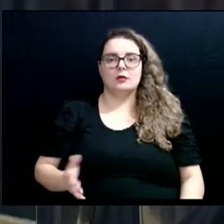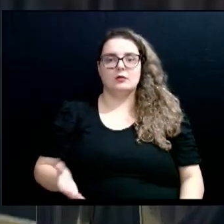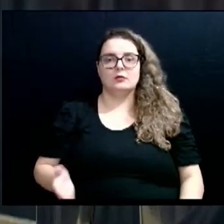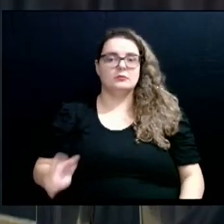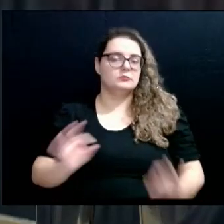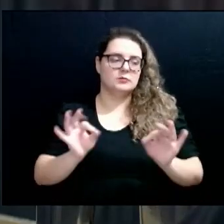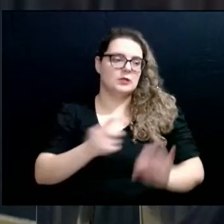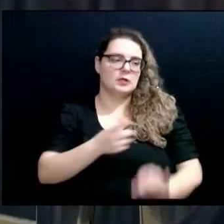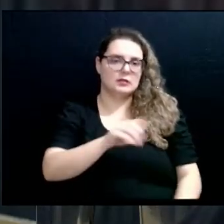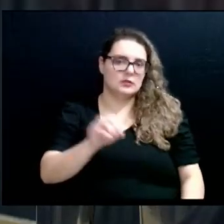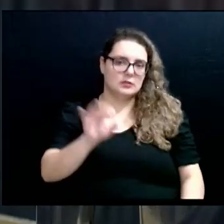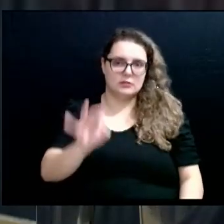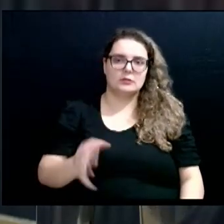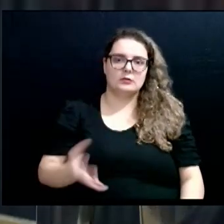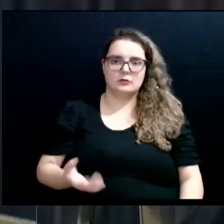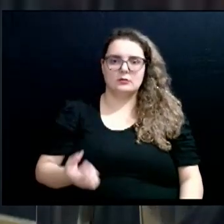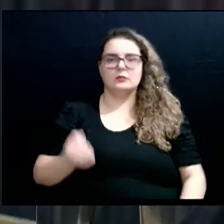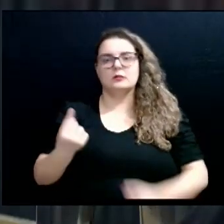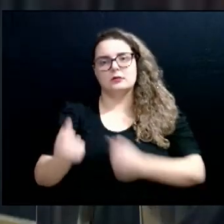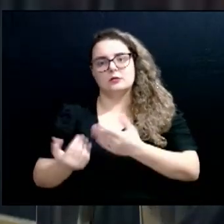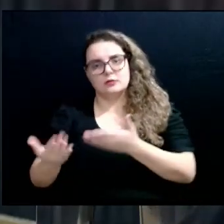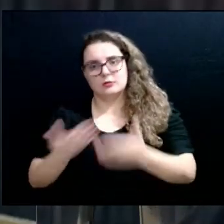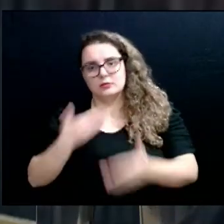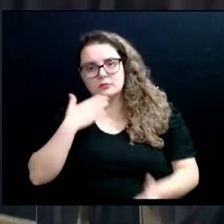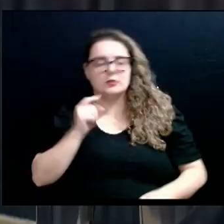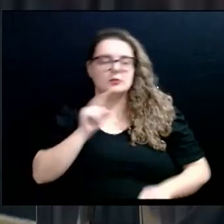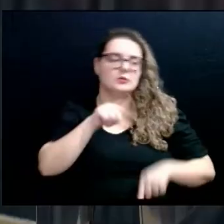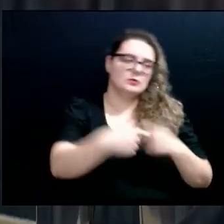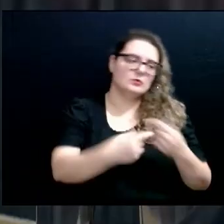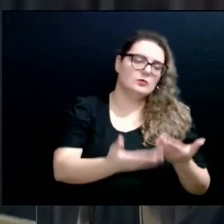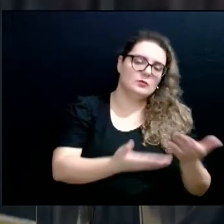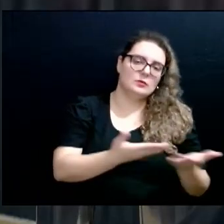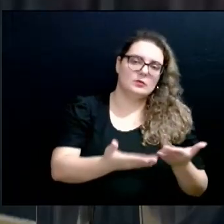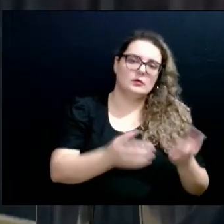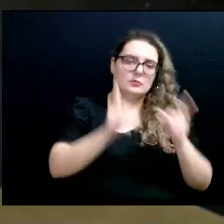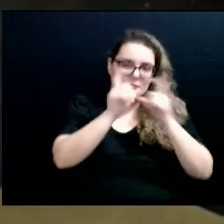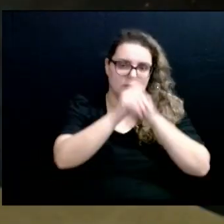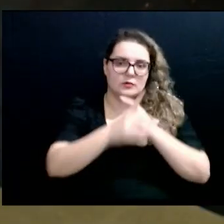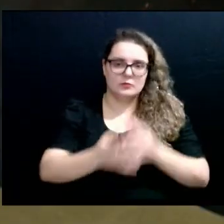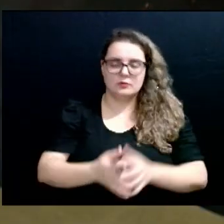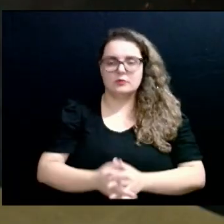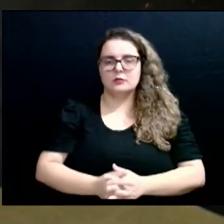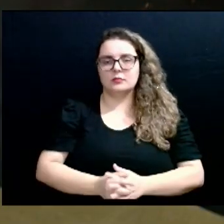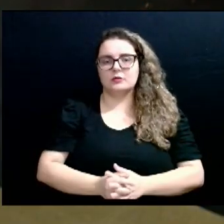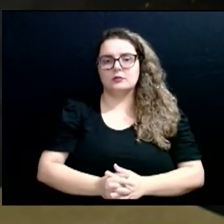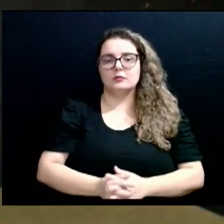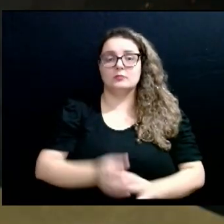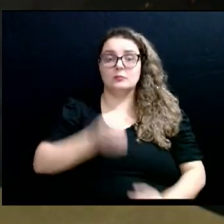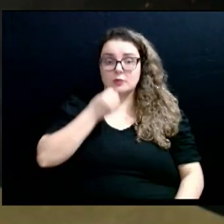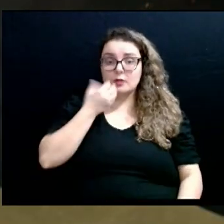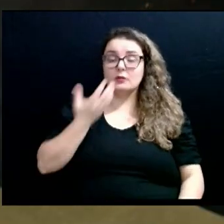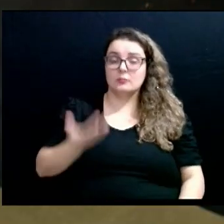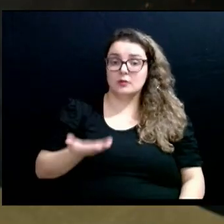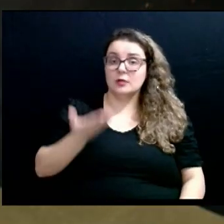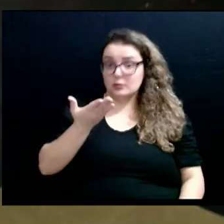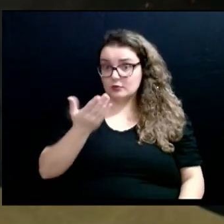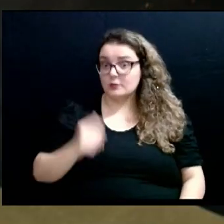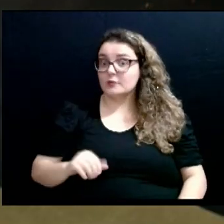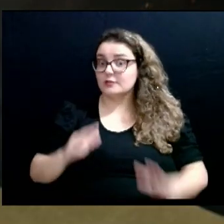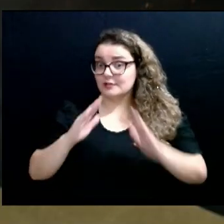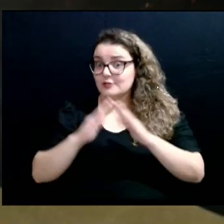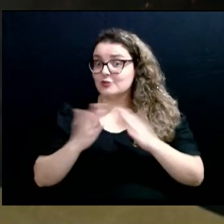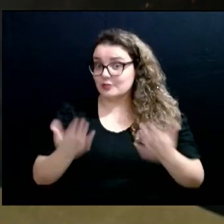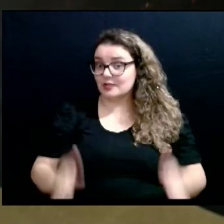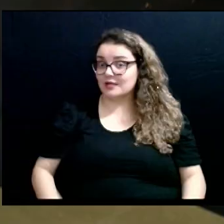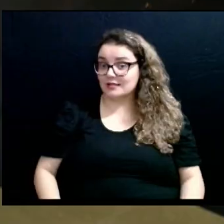Então, tem uns que lidam melhor e tem outros que têm mais dificuldade. Muito bem, né? E você aí de casa, como